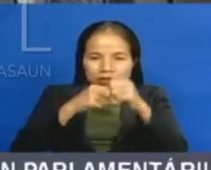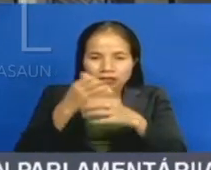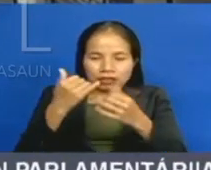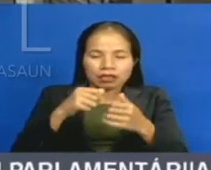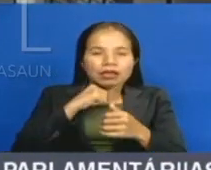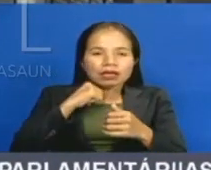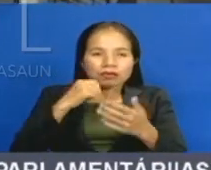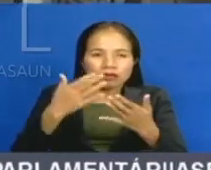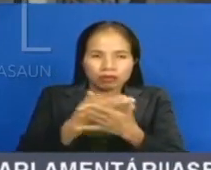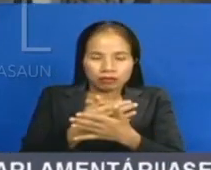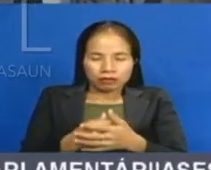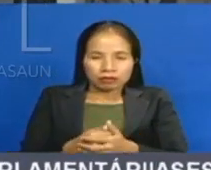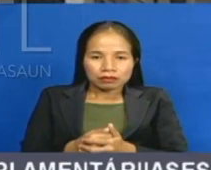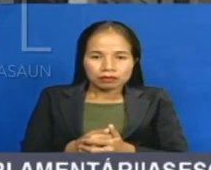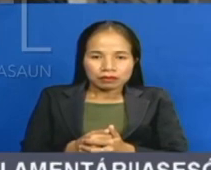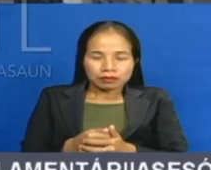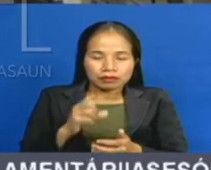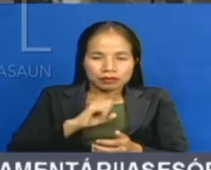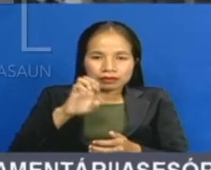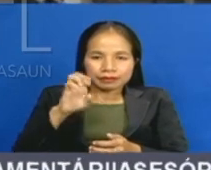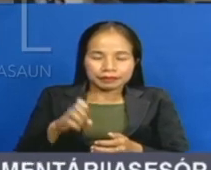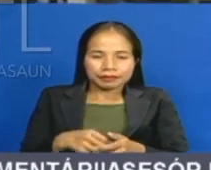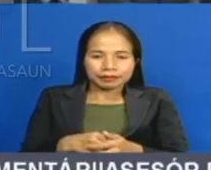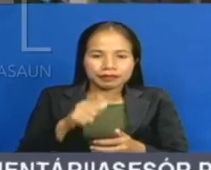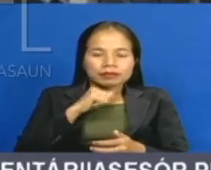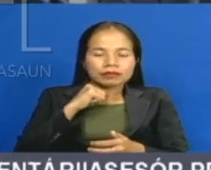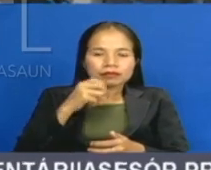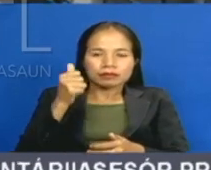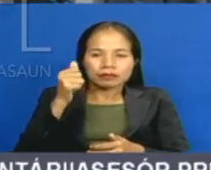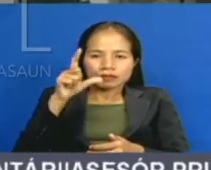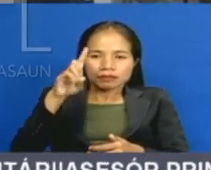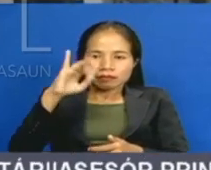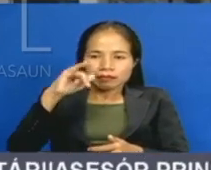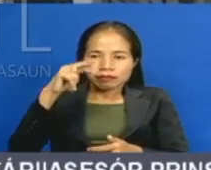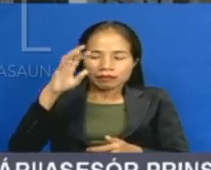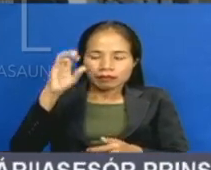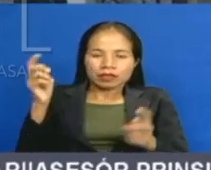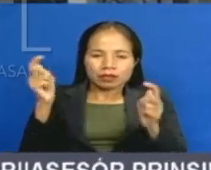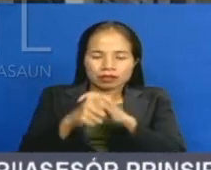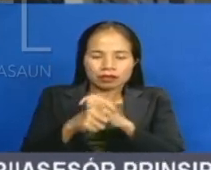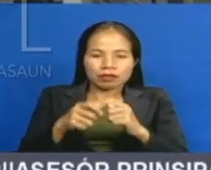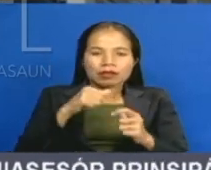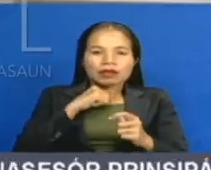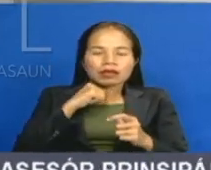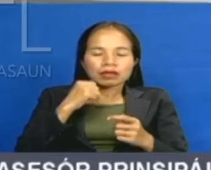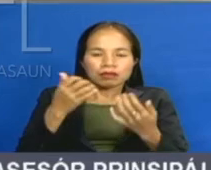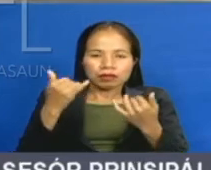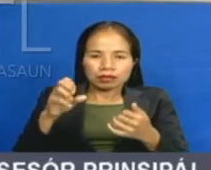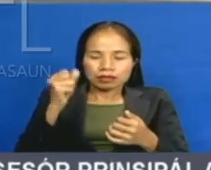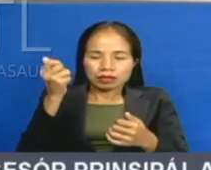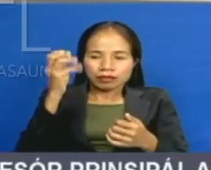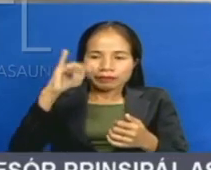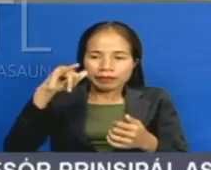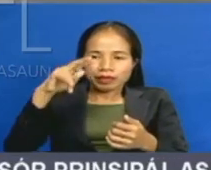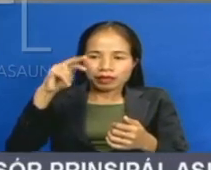Padre Paroco Fon e Paroco Nossa Senhora Assunção Same, mas Padre Albino Marques se substitui Padre Paroco Cessante, Padre Sabino Pinto de